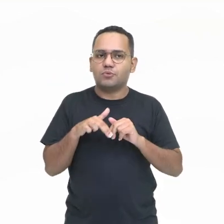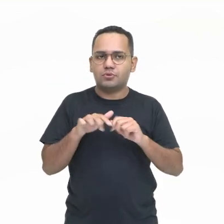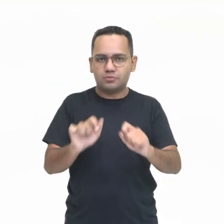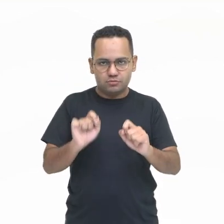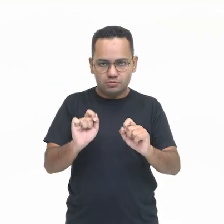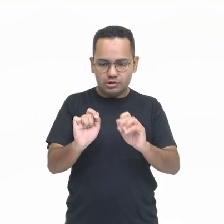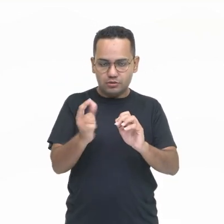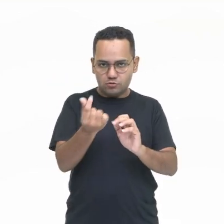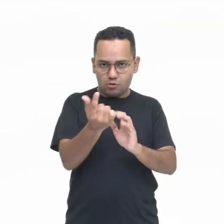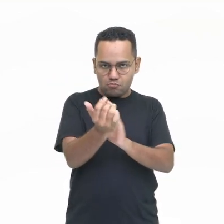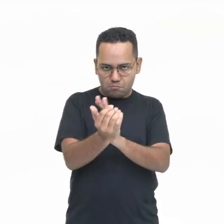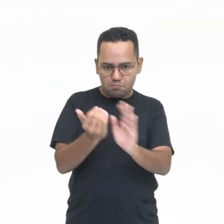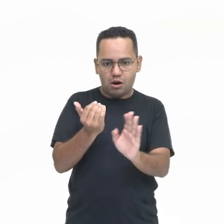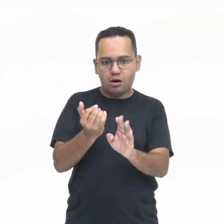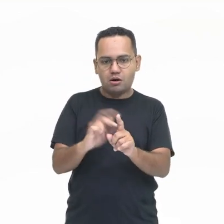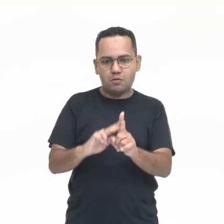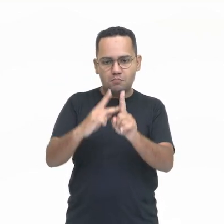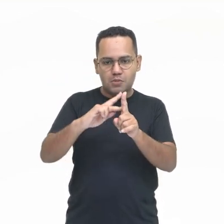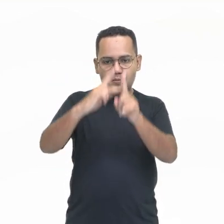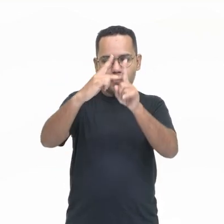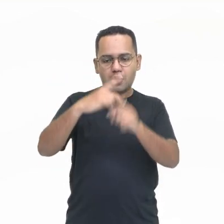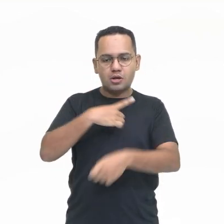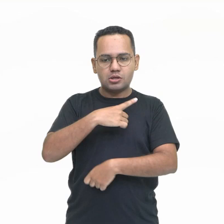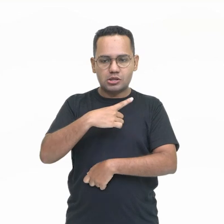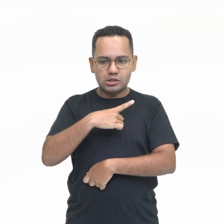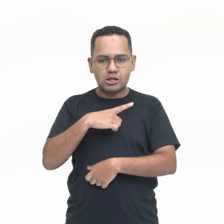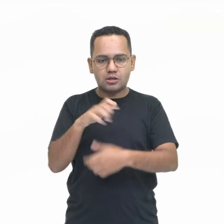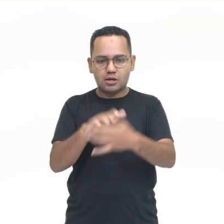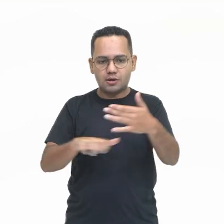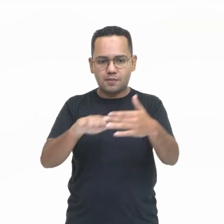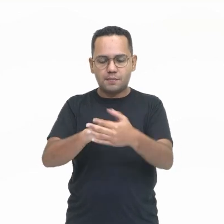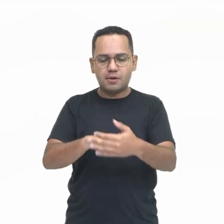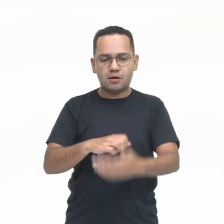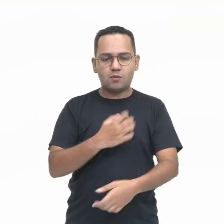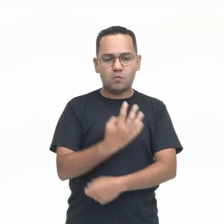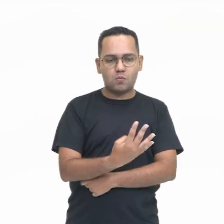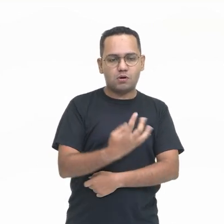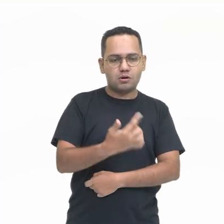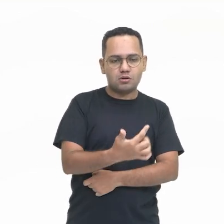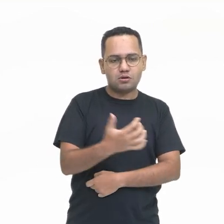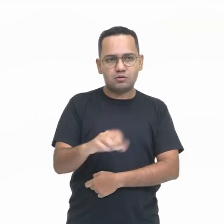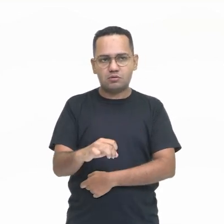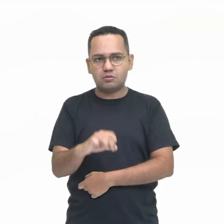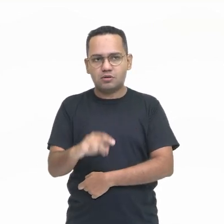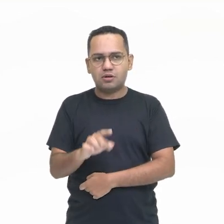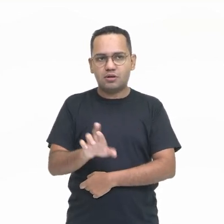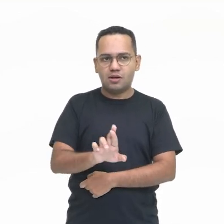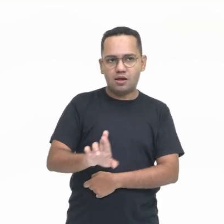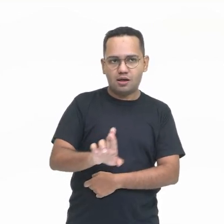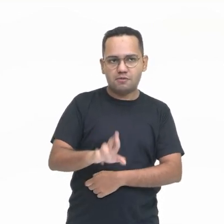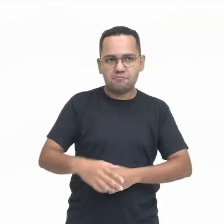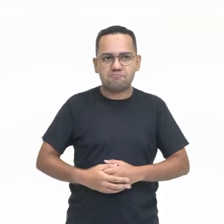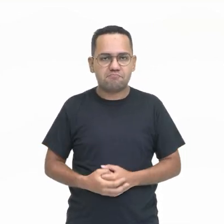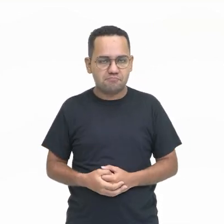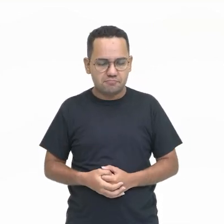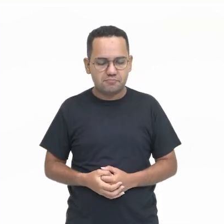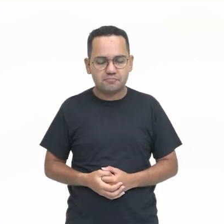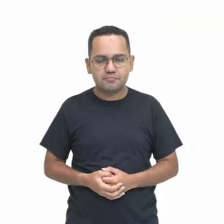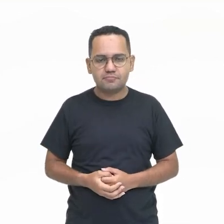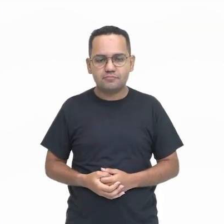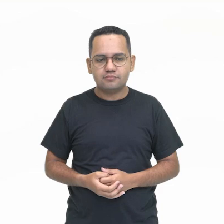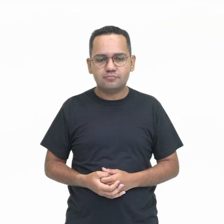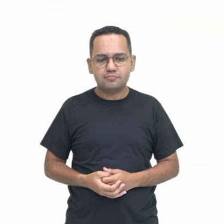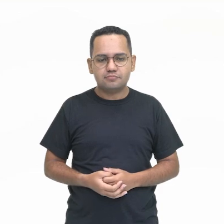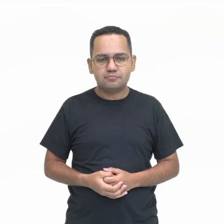lucro máximo da fábrica será de 4.000, ou melhor, será de R$420,